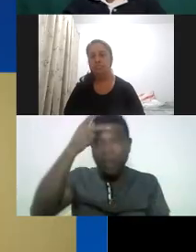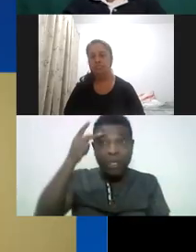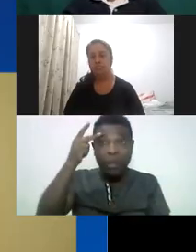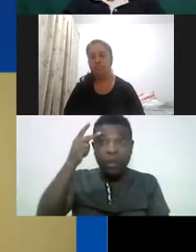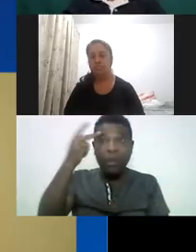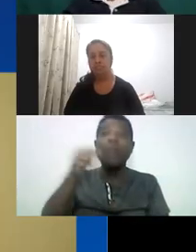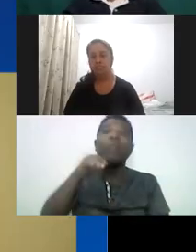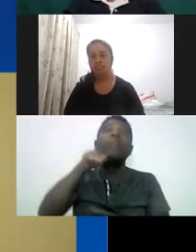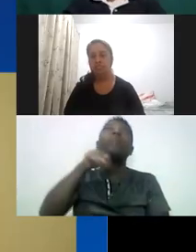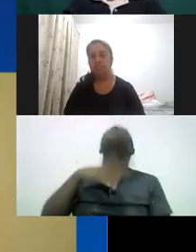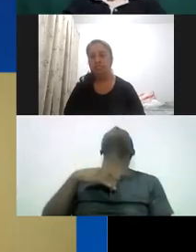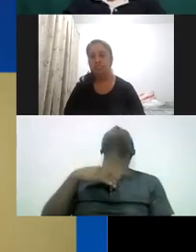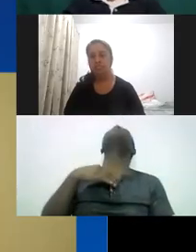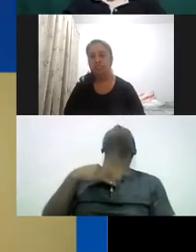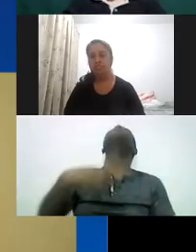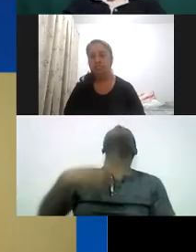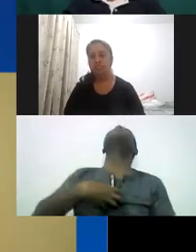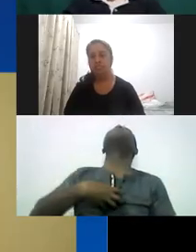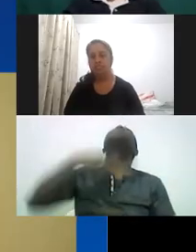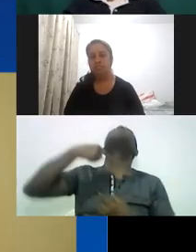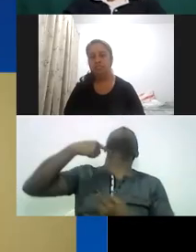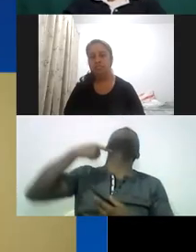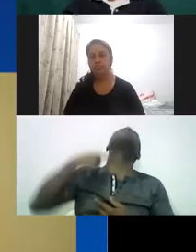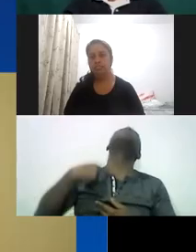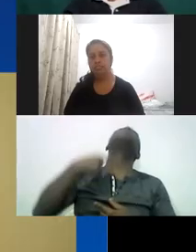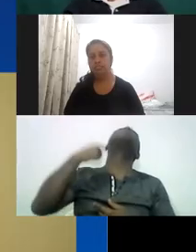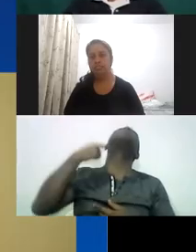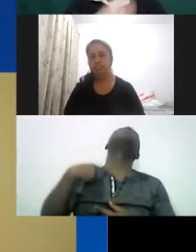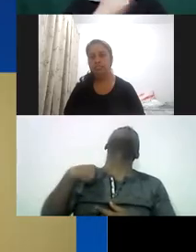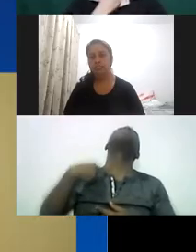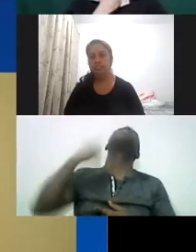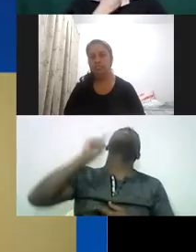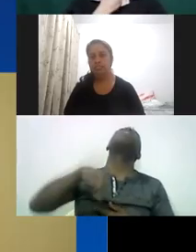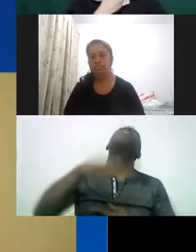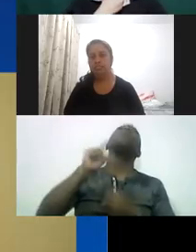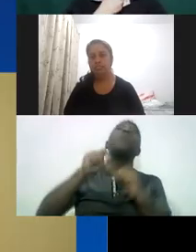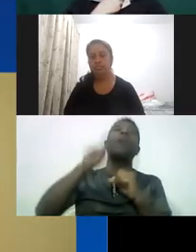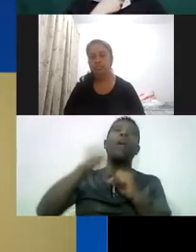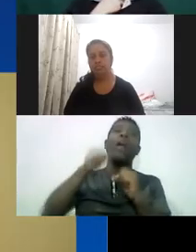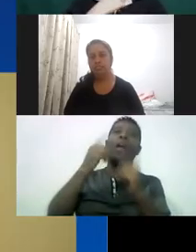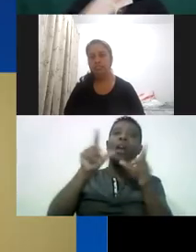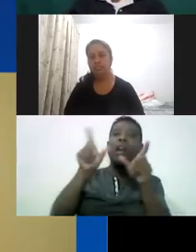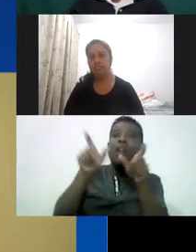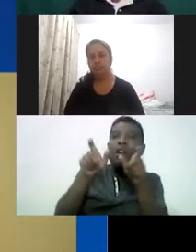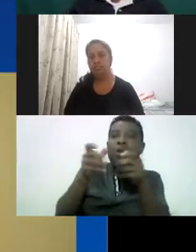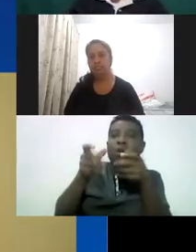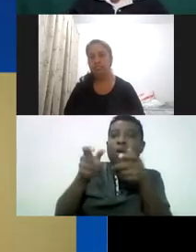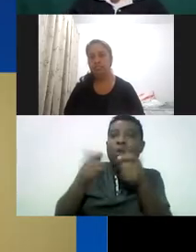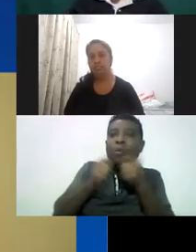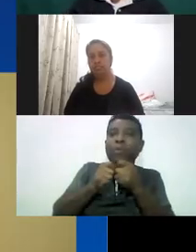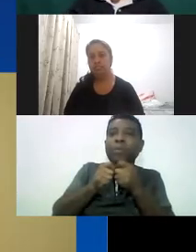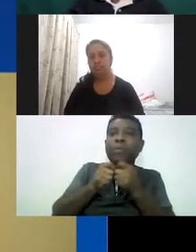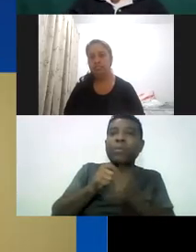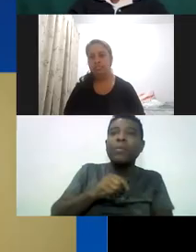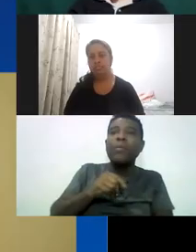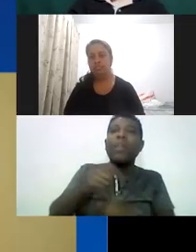ó, é porque você tem encurtamento dos músculos ióideos. Quando você abre a boca, alivia. Quer dizer que